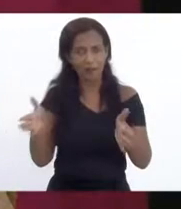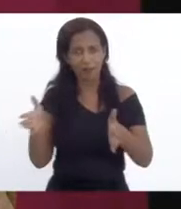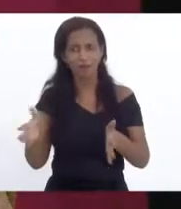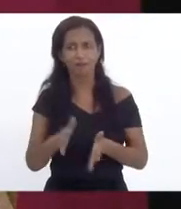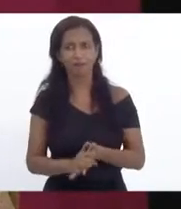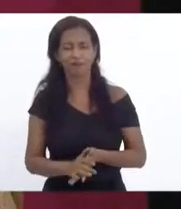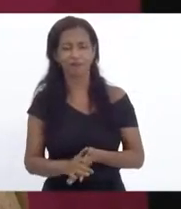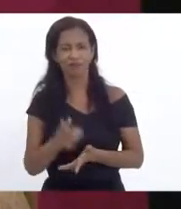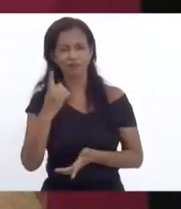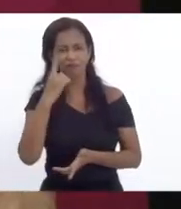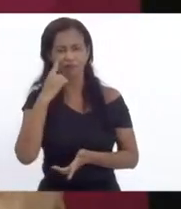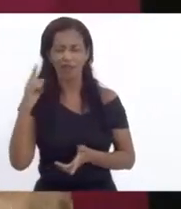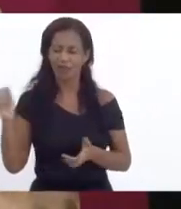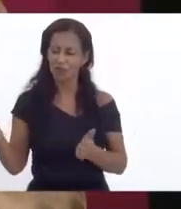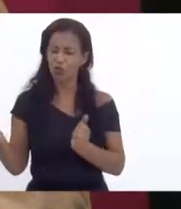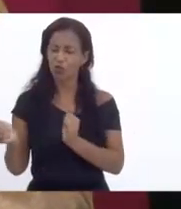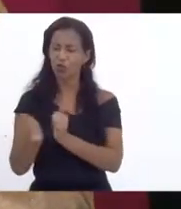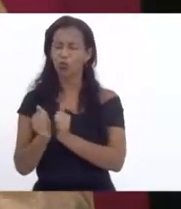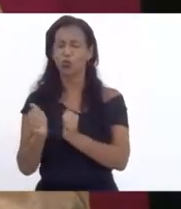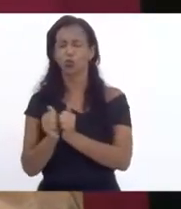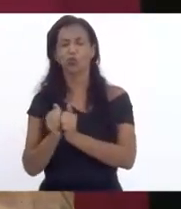Eu estava ali do lado